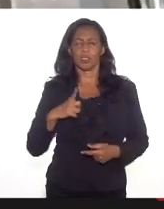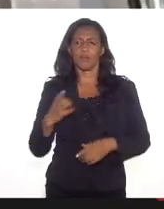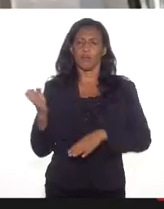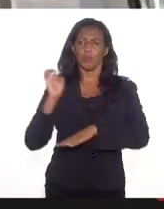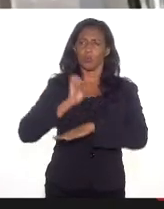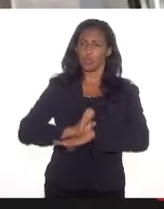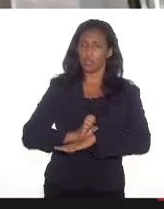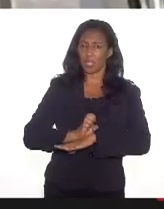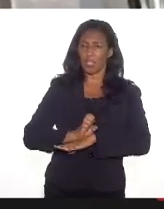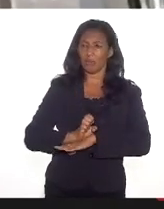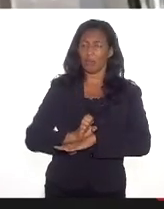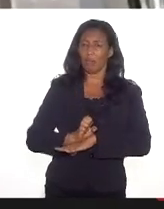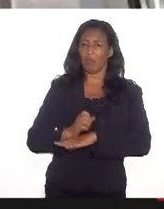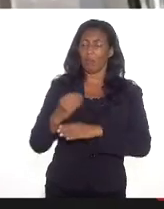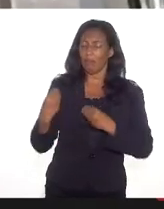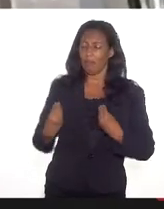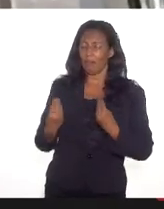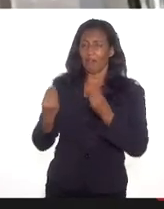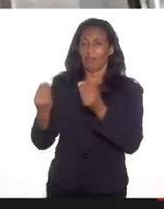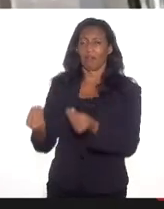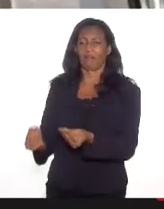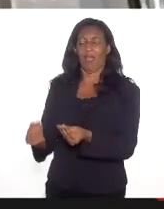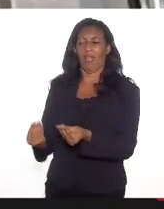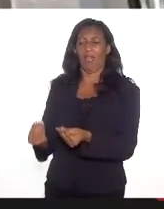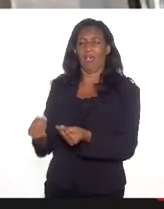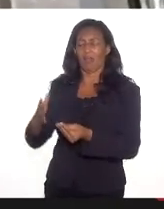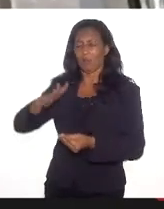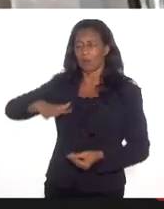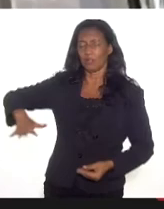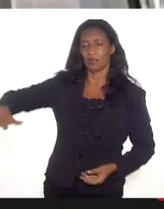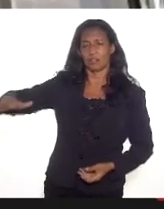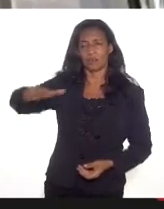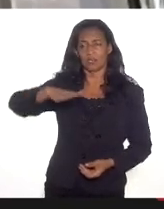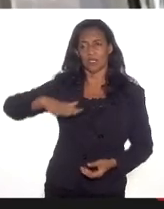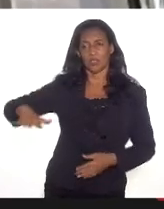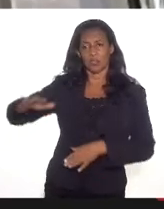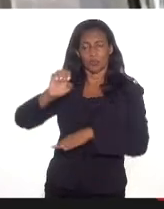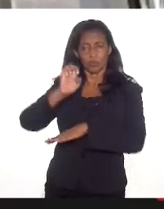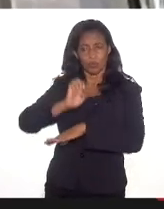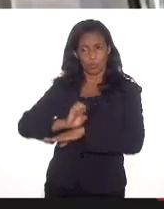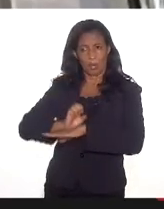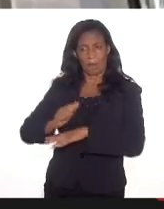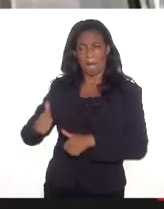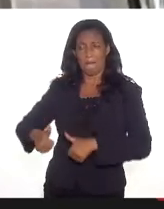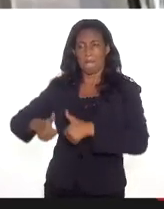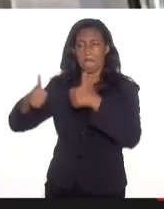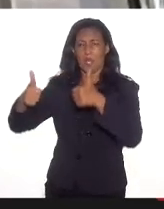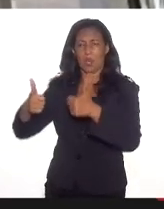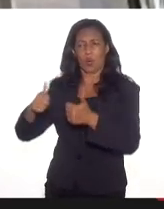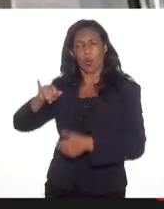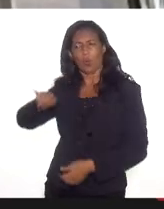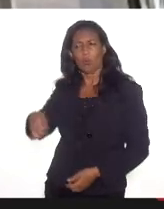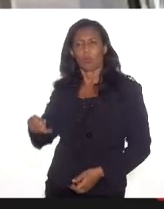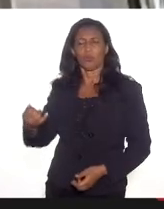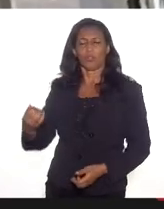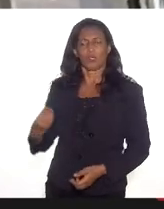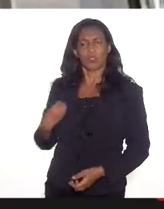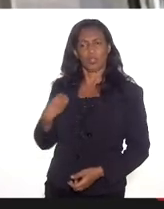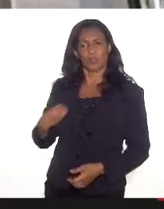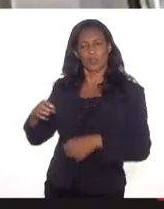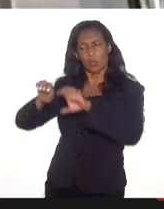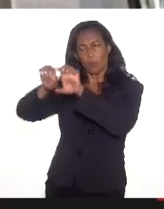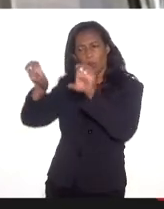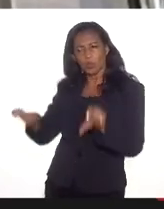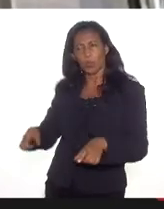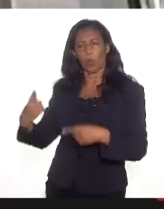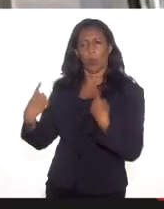estado para garantir a maior região populacional do estado melhores condições de vida e estrutura política que